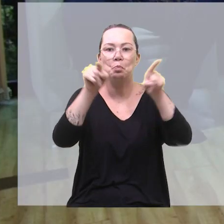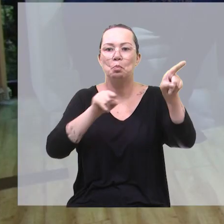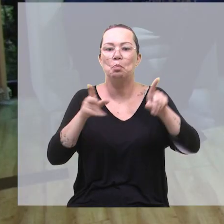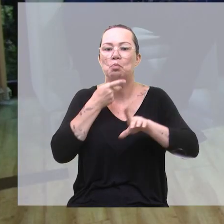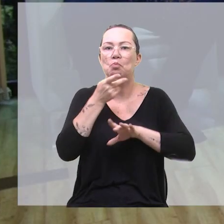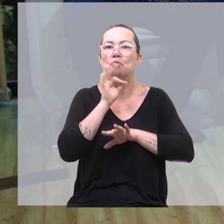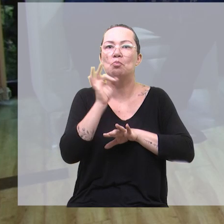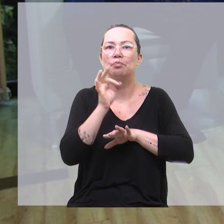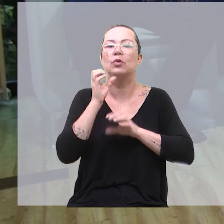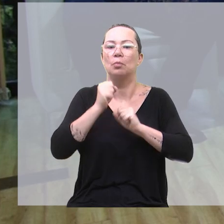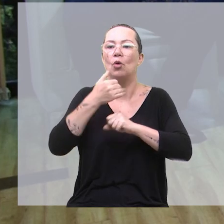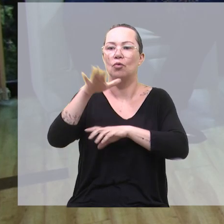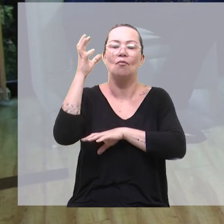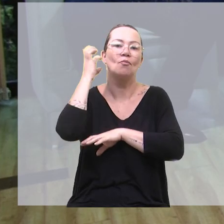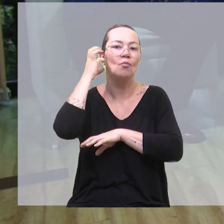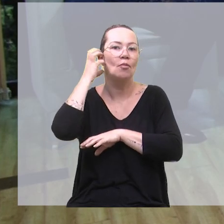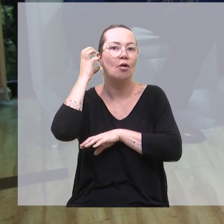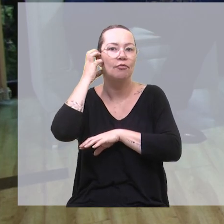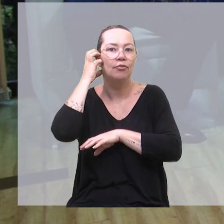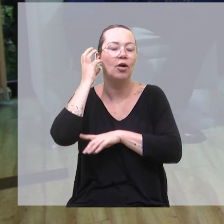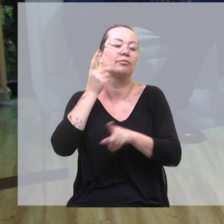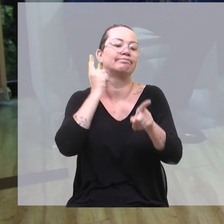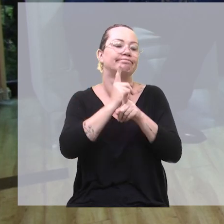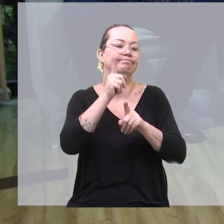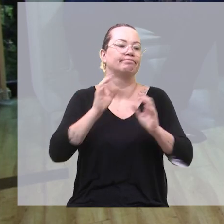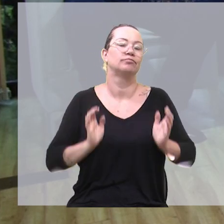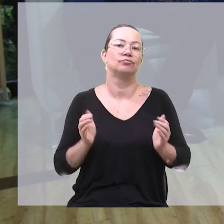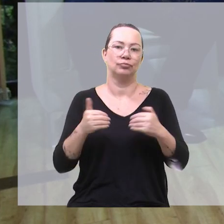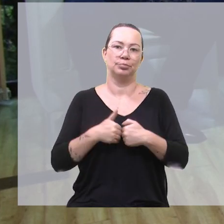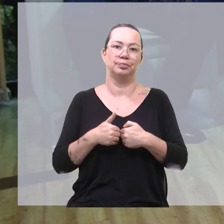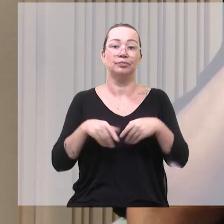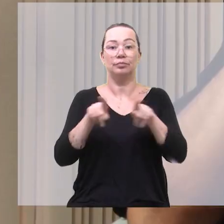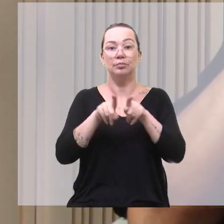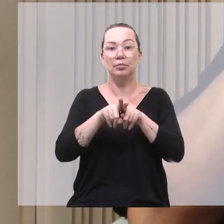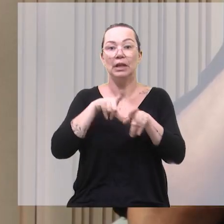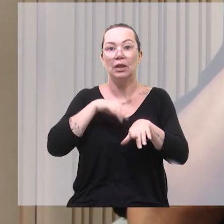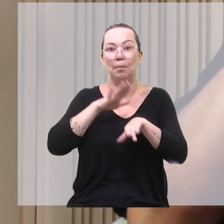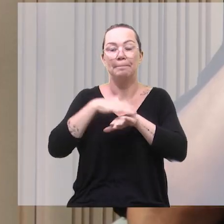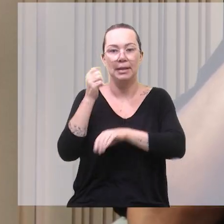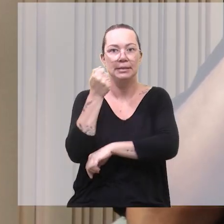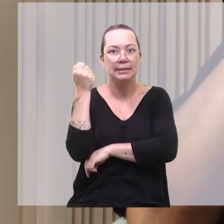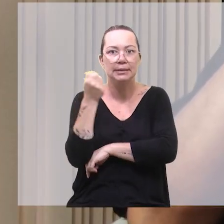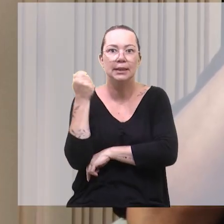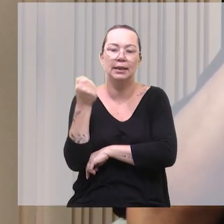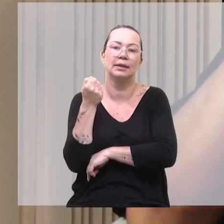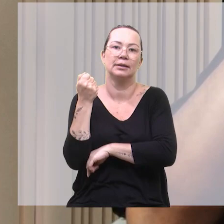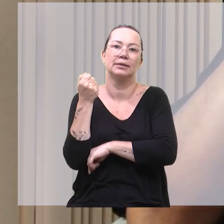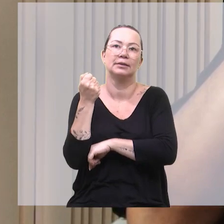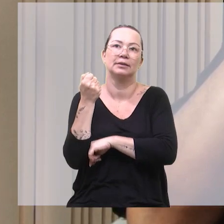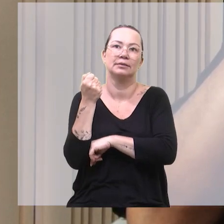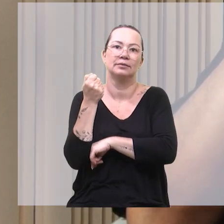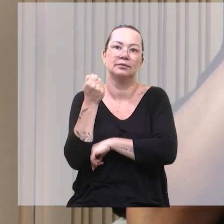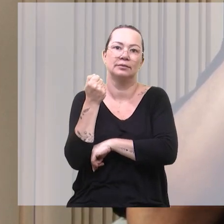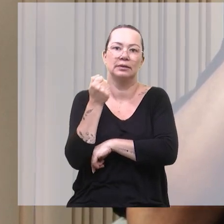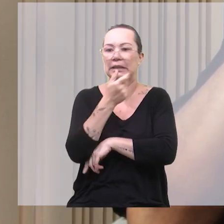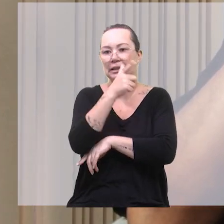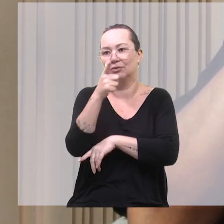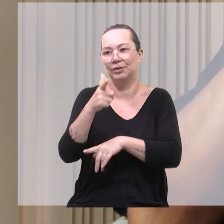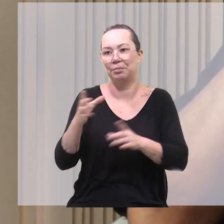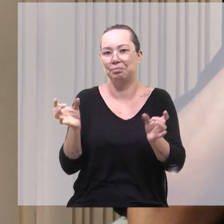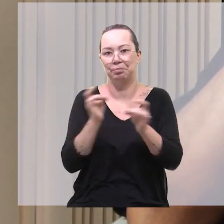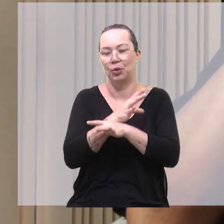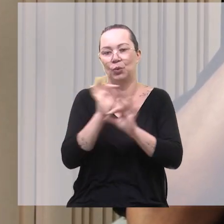gesto. Pode levar para fonológico que ele é autista. E tem aquele severo, que nós não